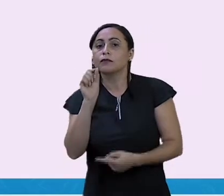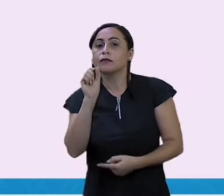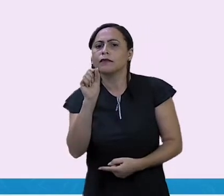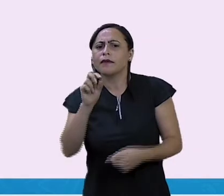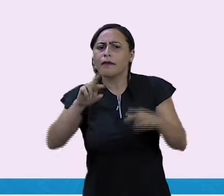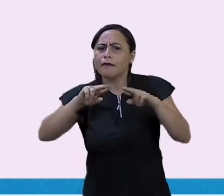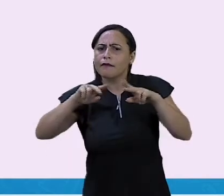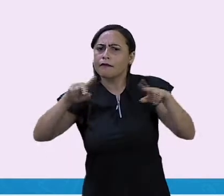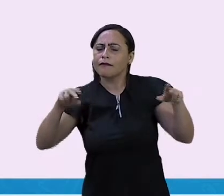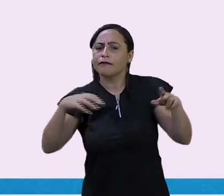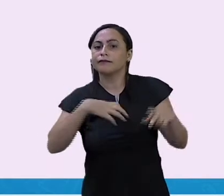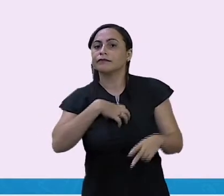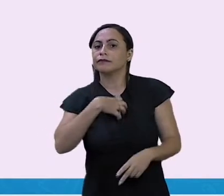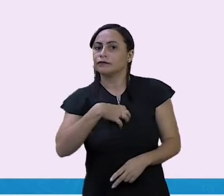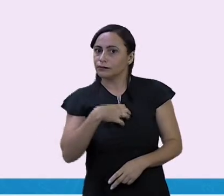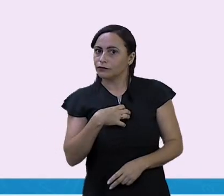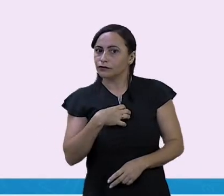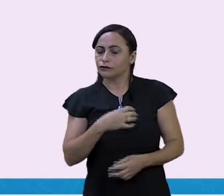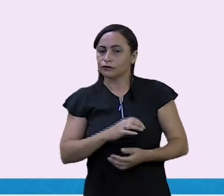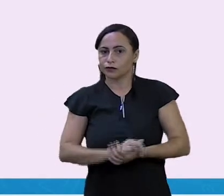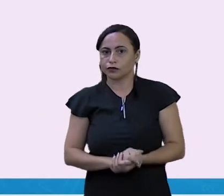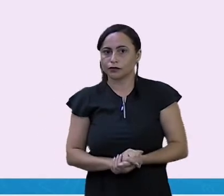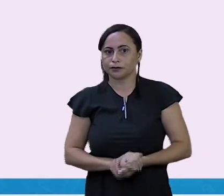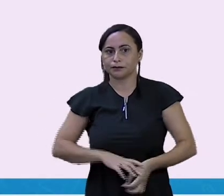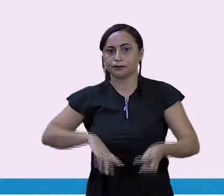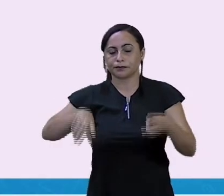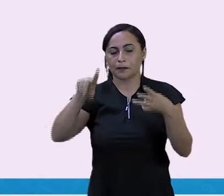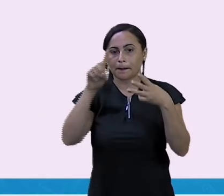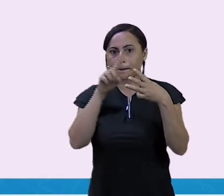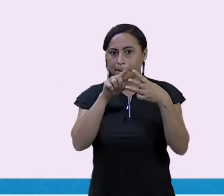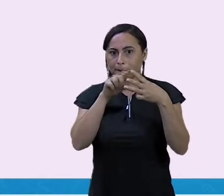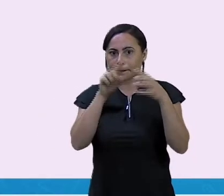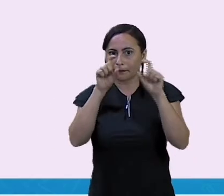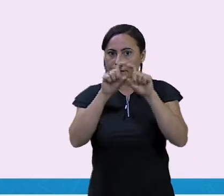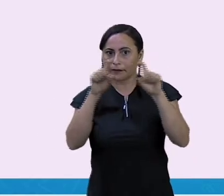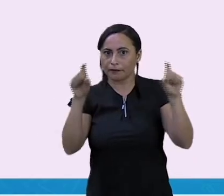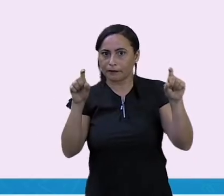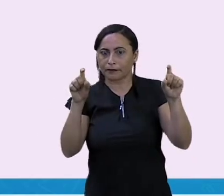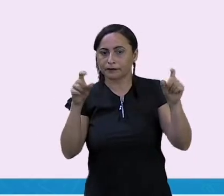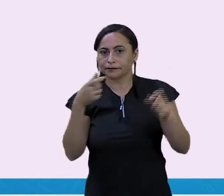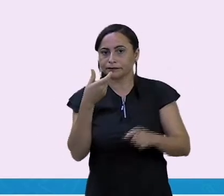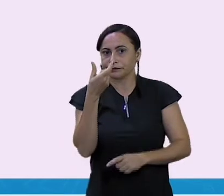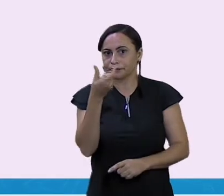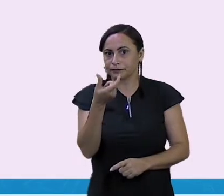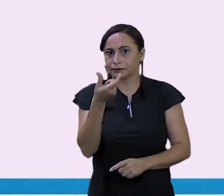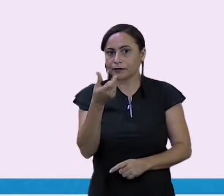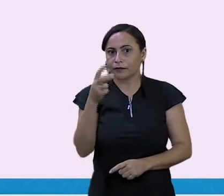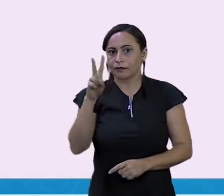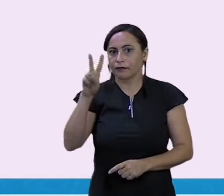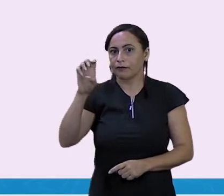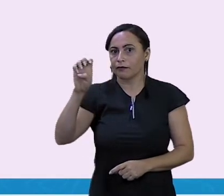é empregada. Na primeira oração, a palavra vela é